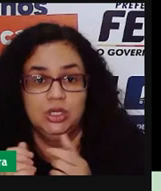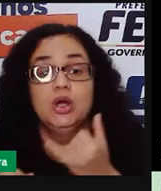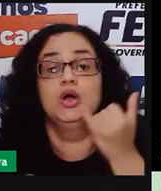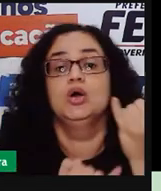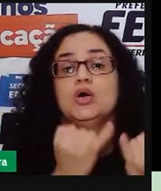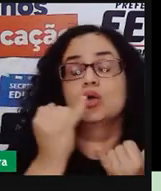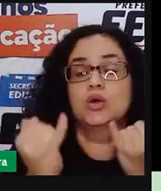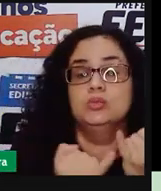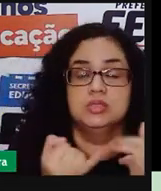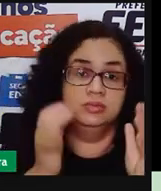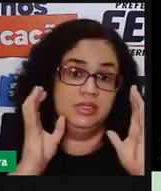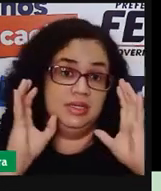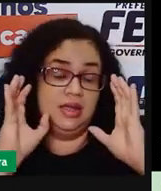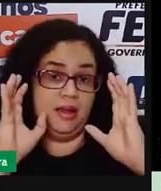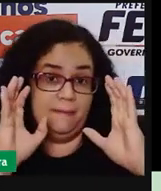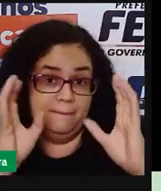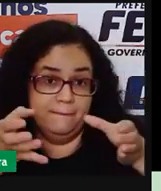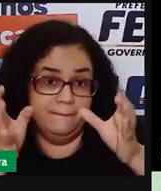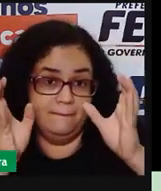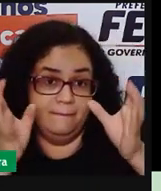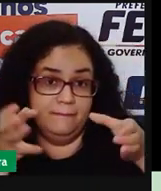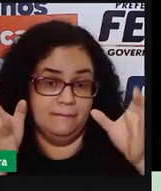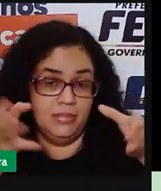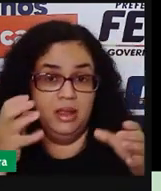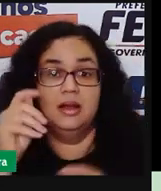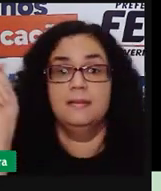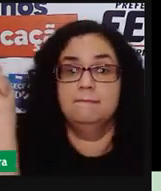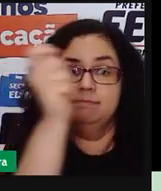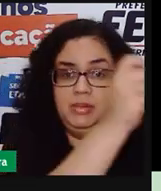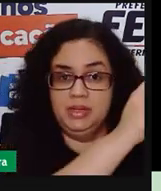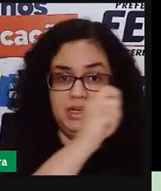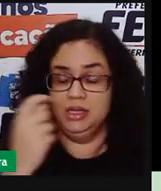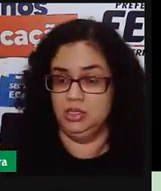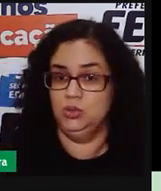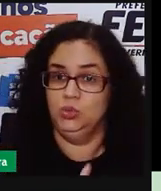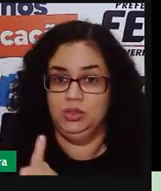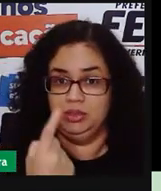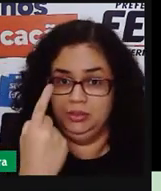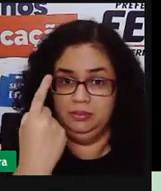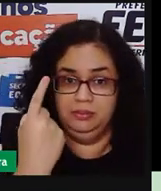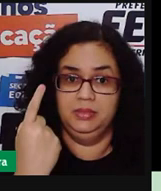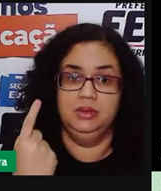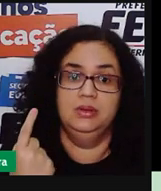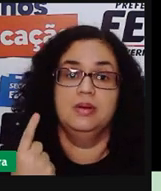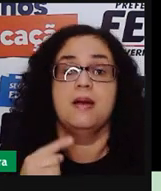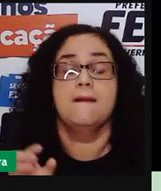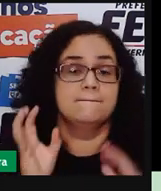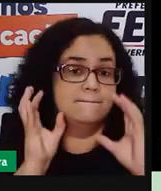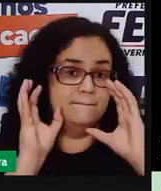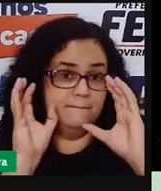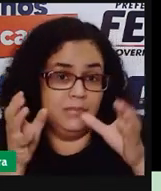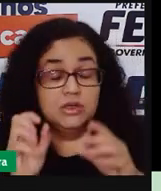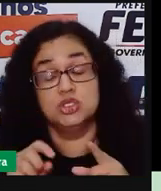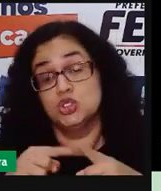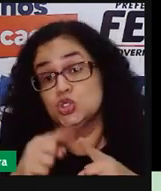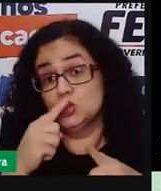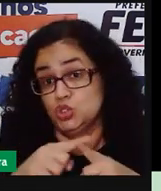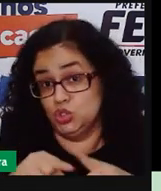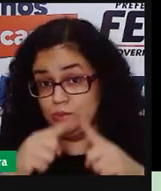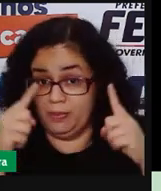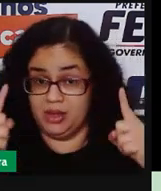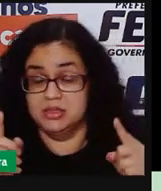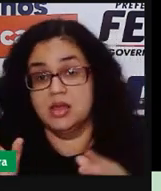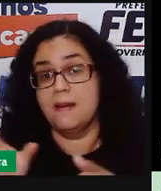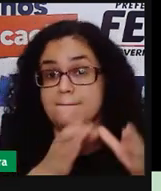papagaio, peão. Só que bola, papagaio, peão, de tanto brincar,